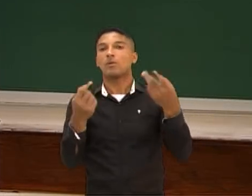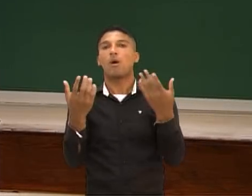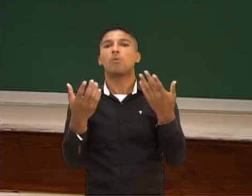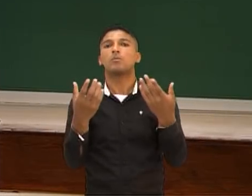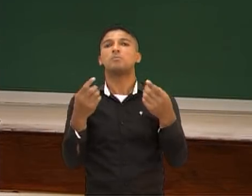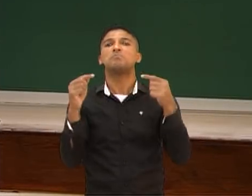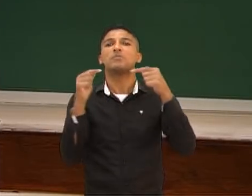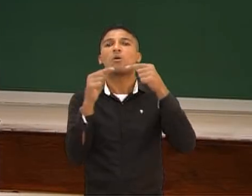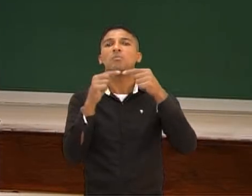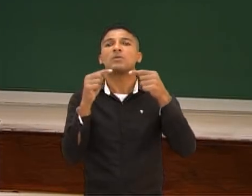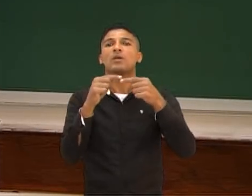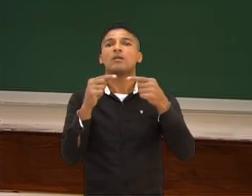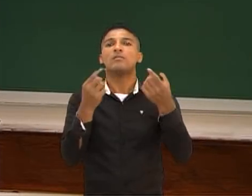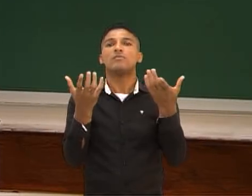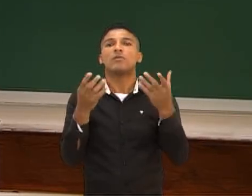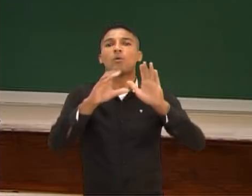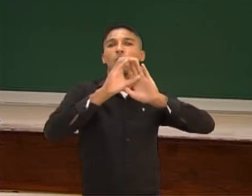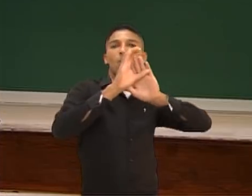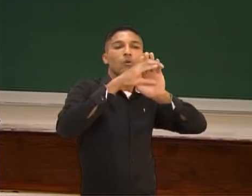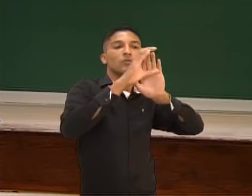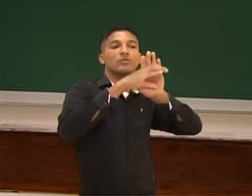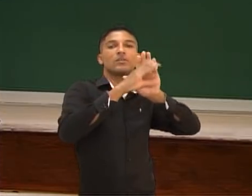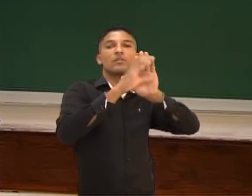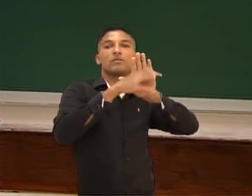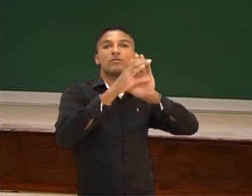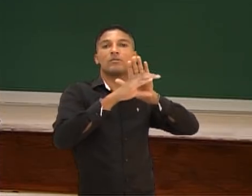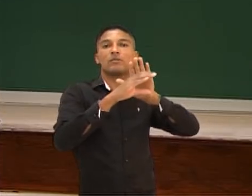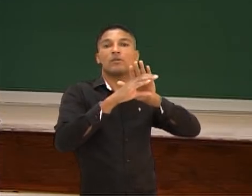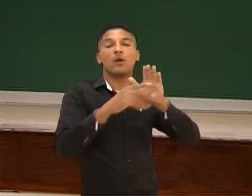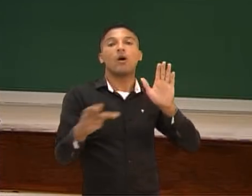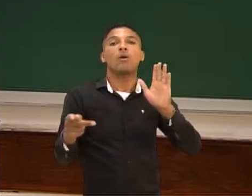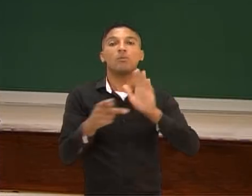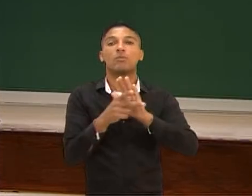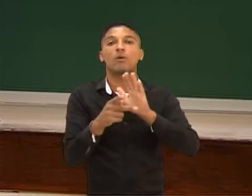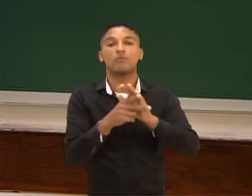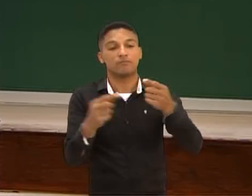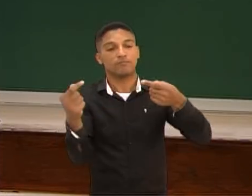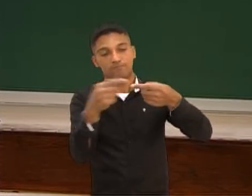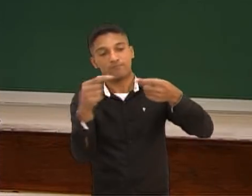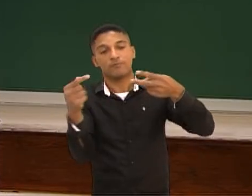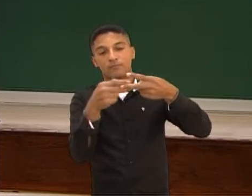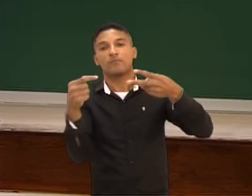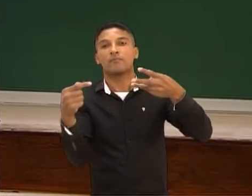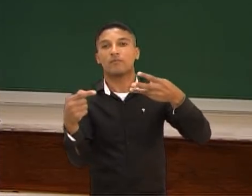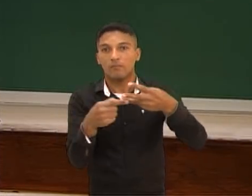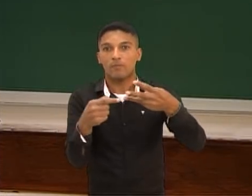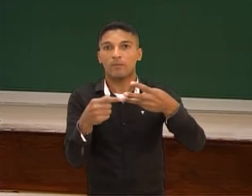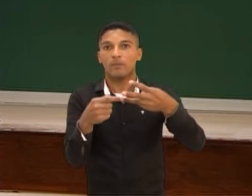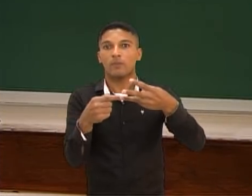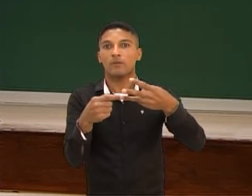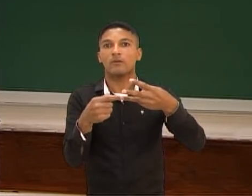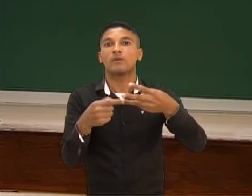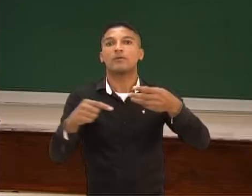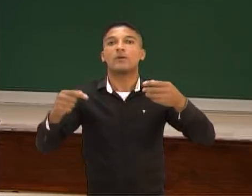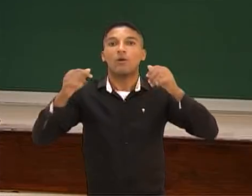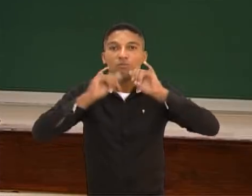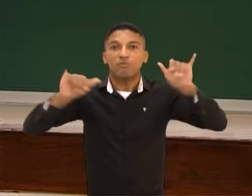se trata dessa questão publicitária, dessa questão das propagandas e do marketing que envolve, né, todo